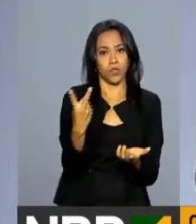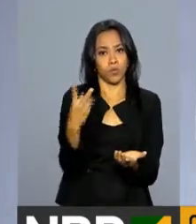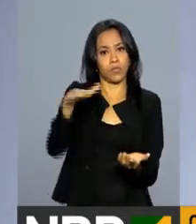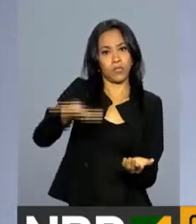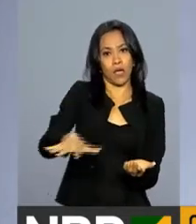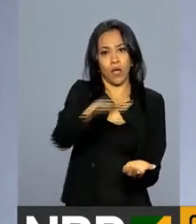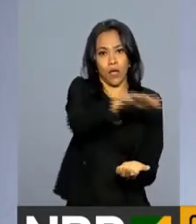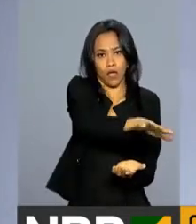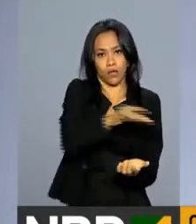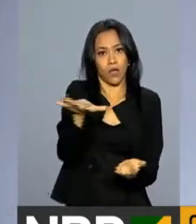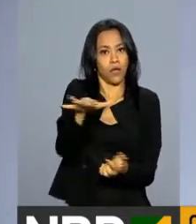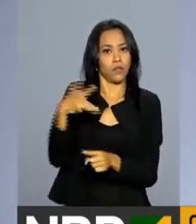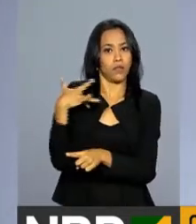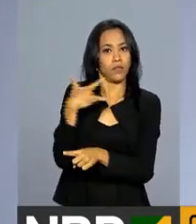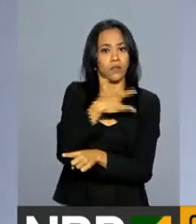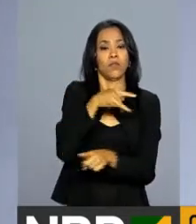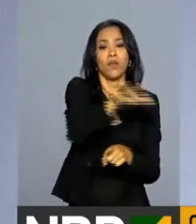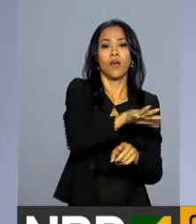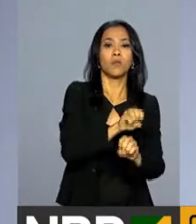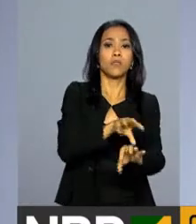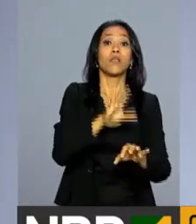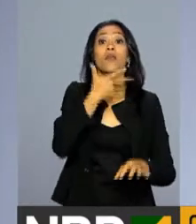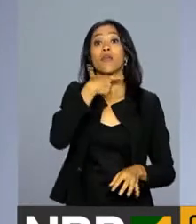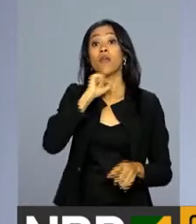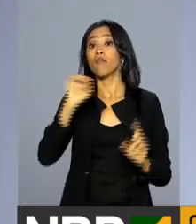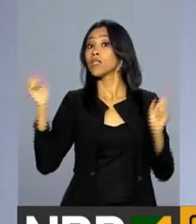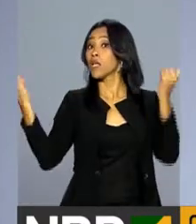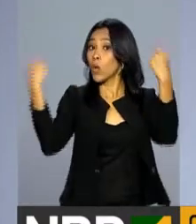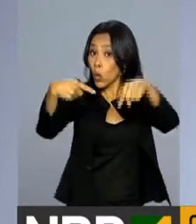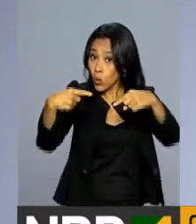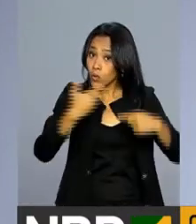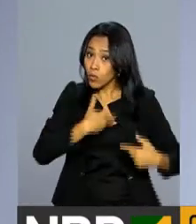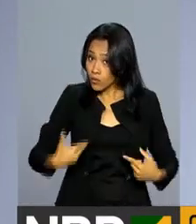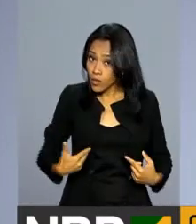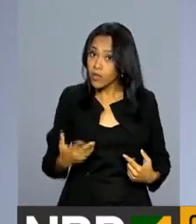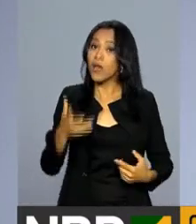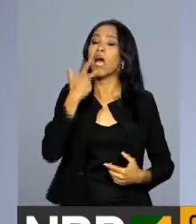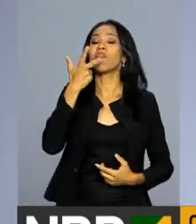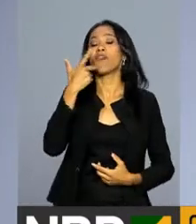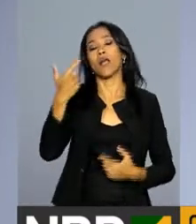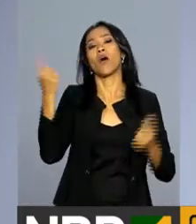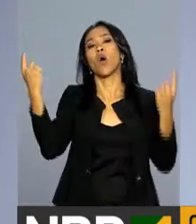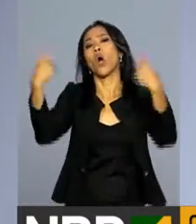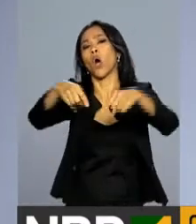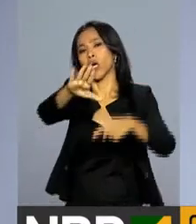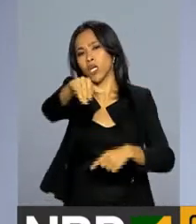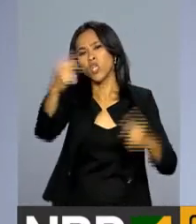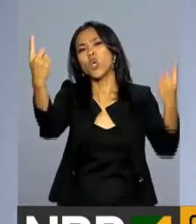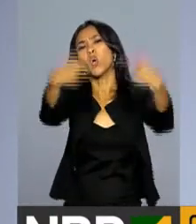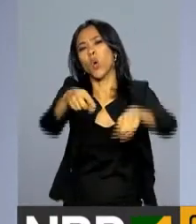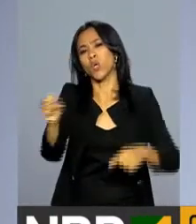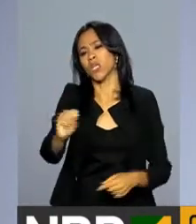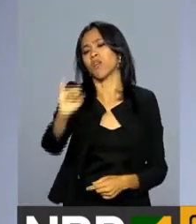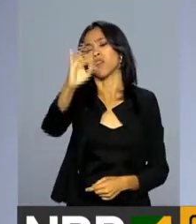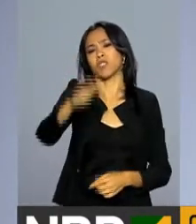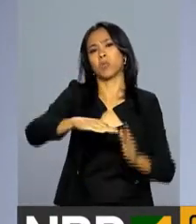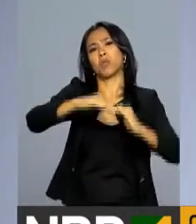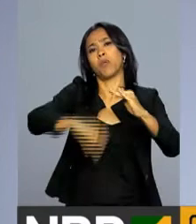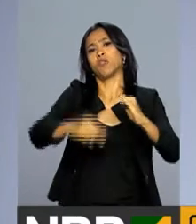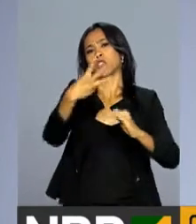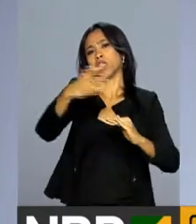depois quem vai se opor ao governo vai ter que se olha que eu sou contra essa inflação ridícula de menos de 3%